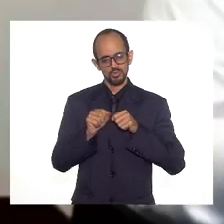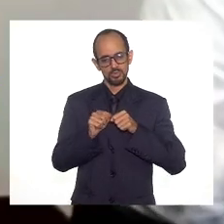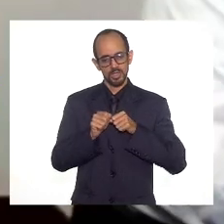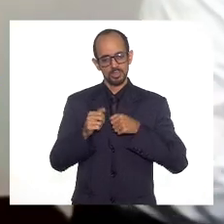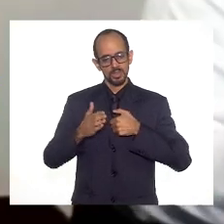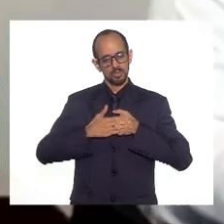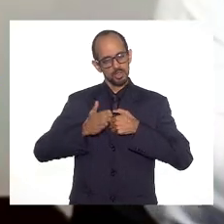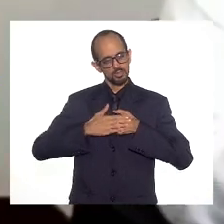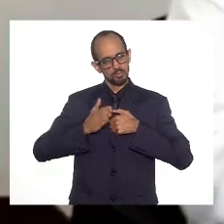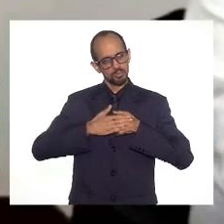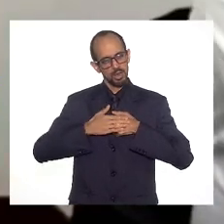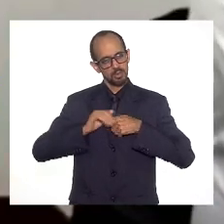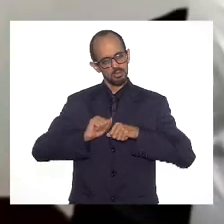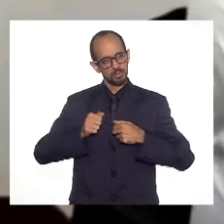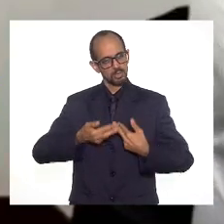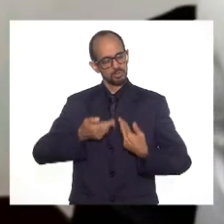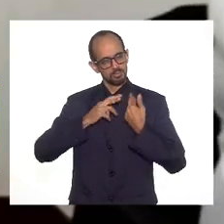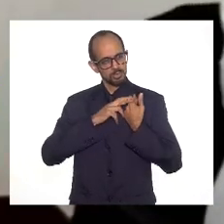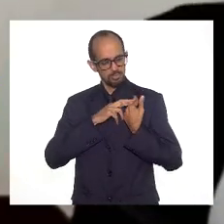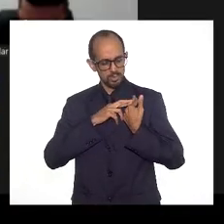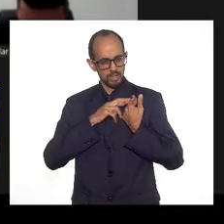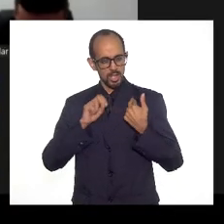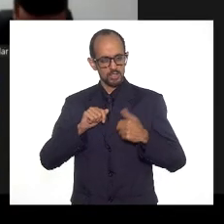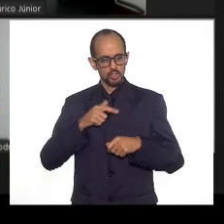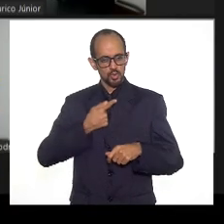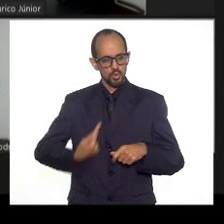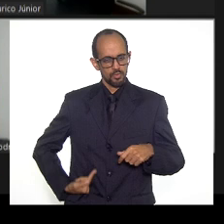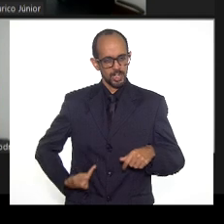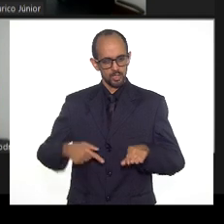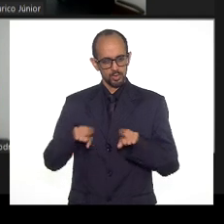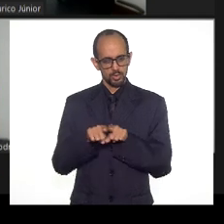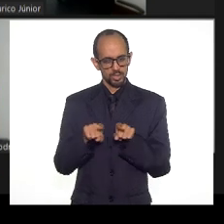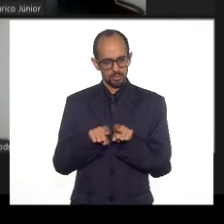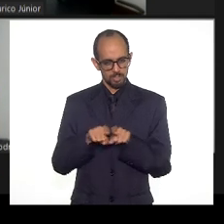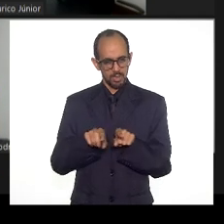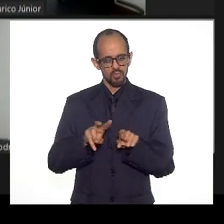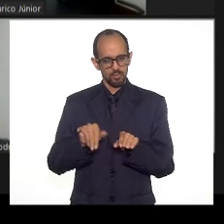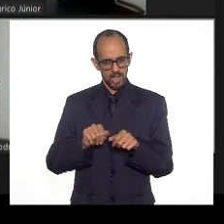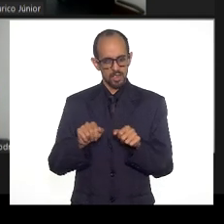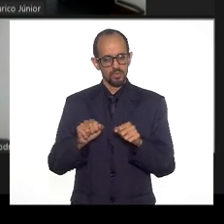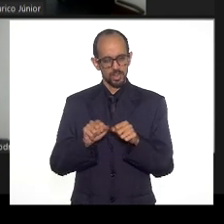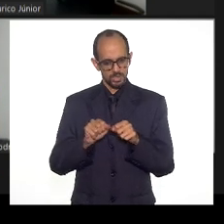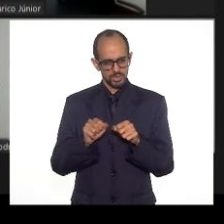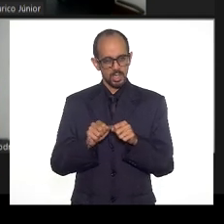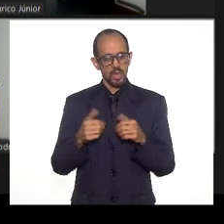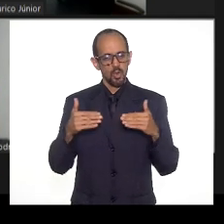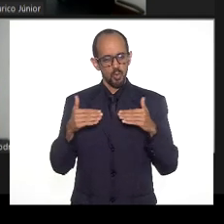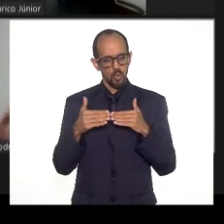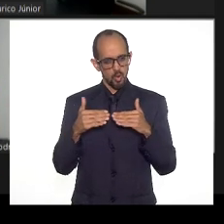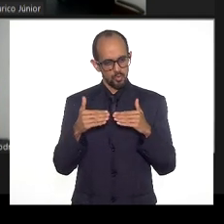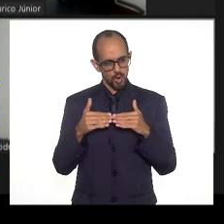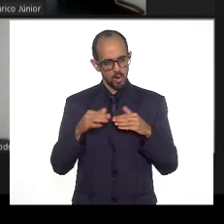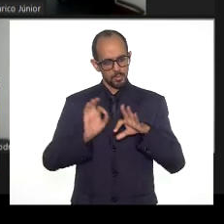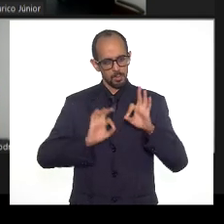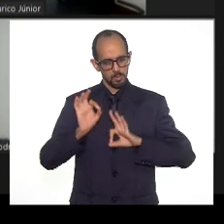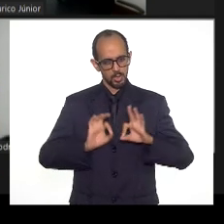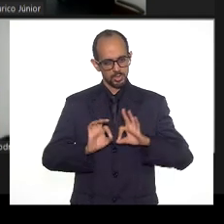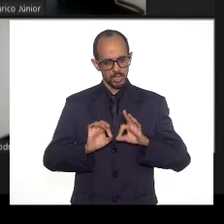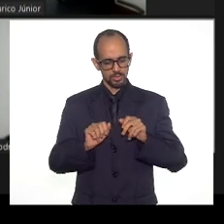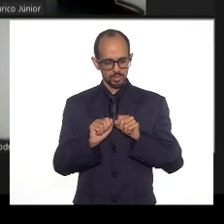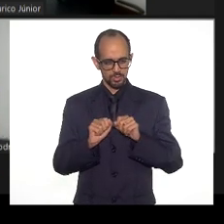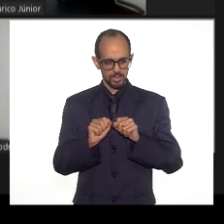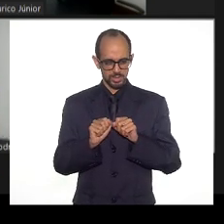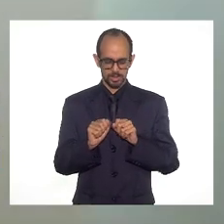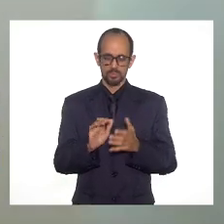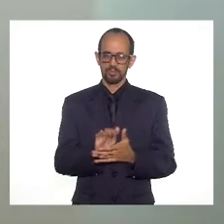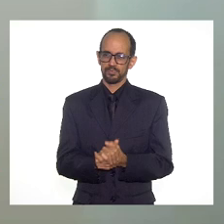e eu tenho certeza que o governador ele vai efetuar de acordo e conforme o projeto está sendo desenhado.